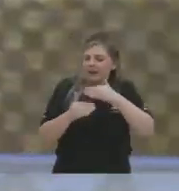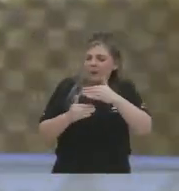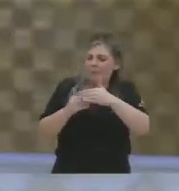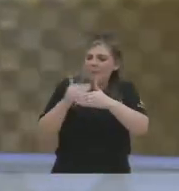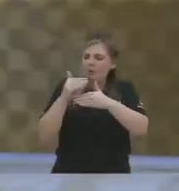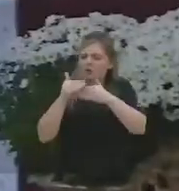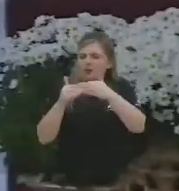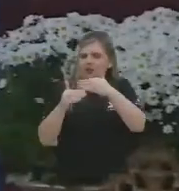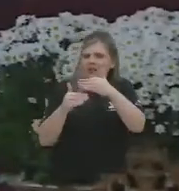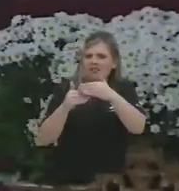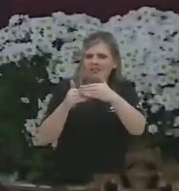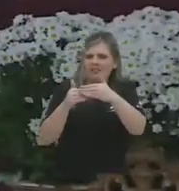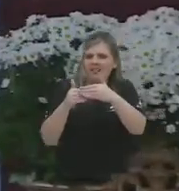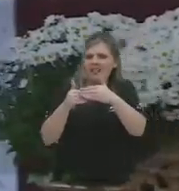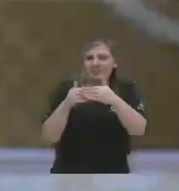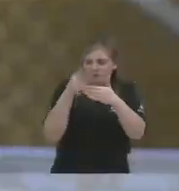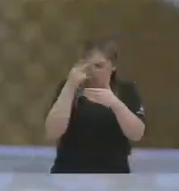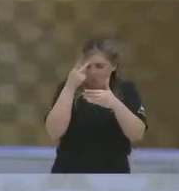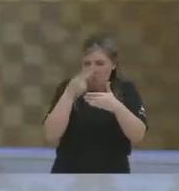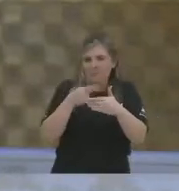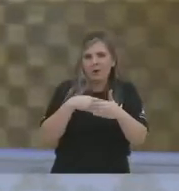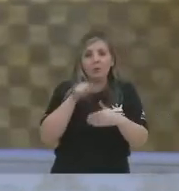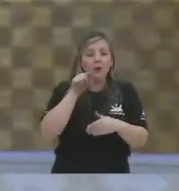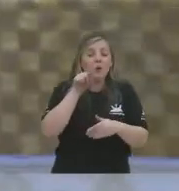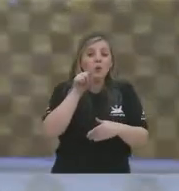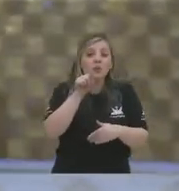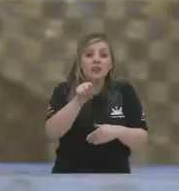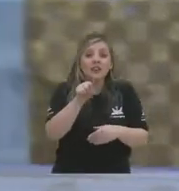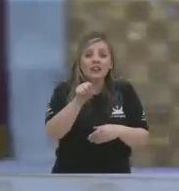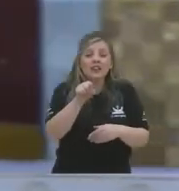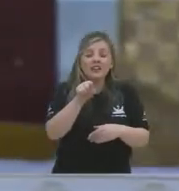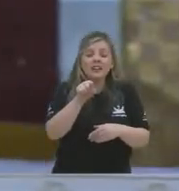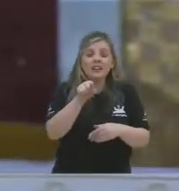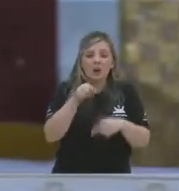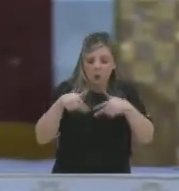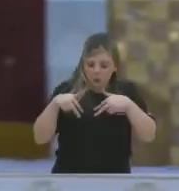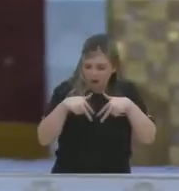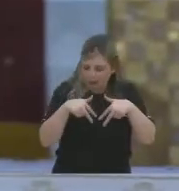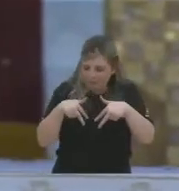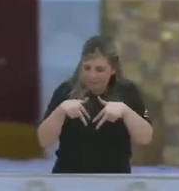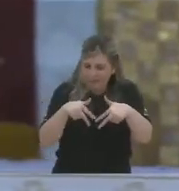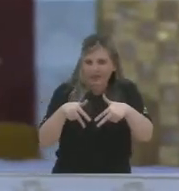busca, é o teu caminho, é uma pessoa que precisa te ajudar,